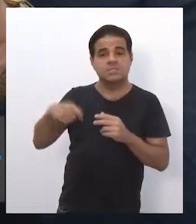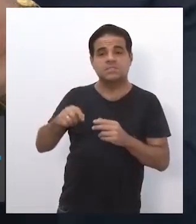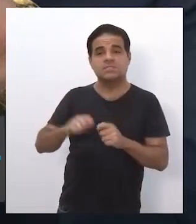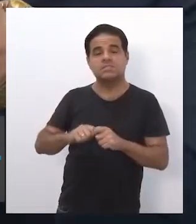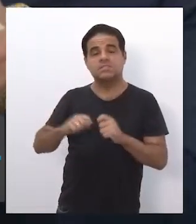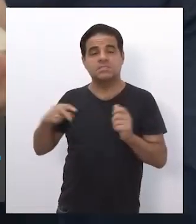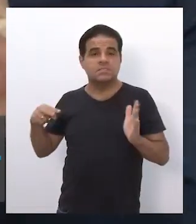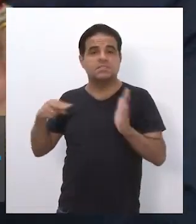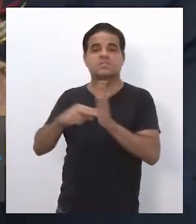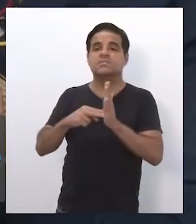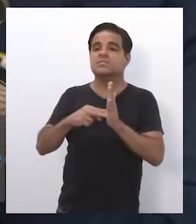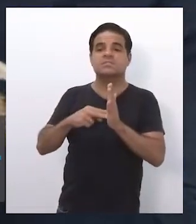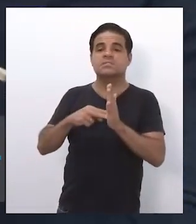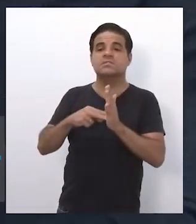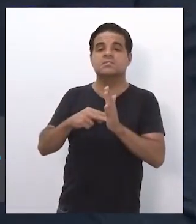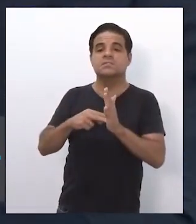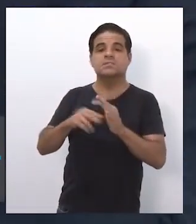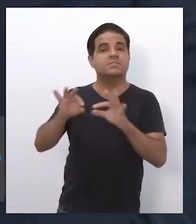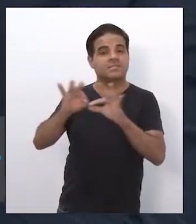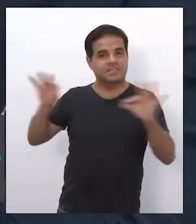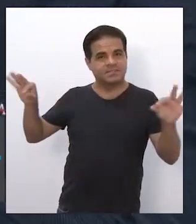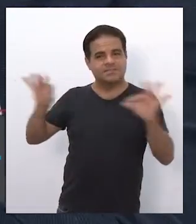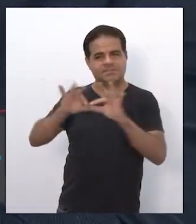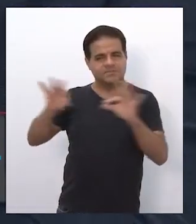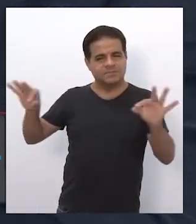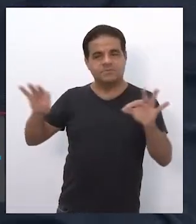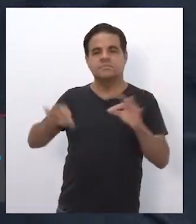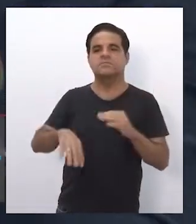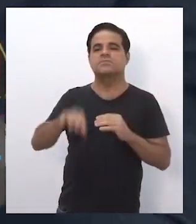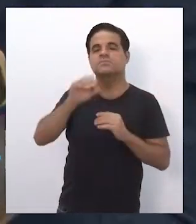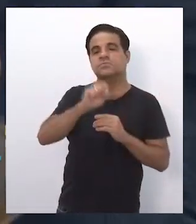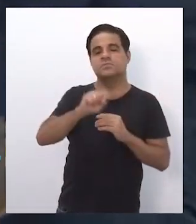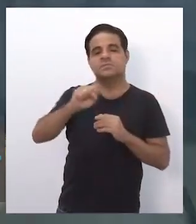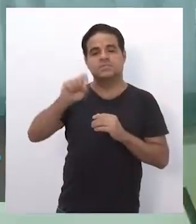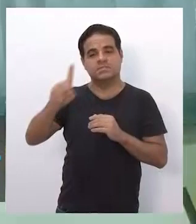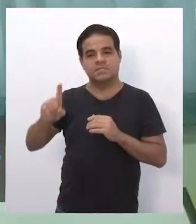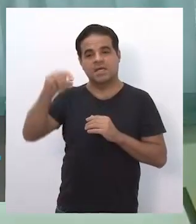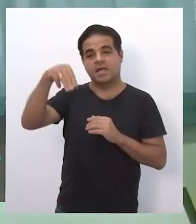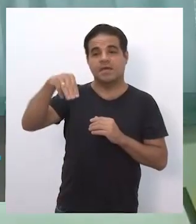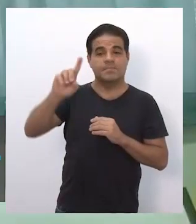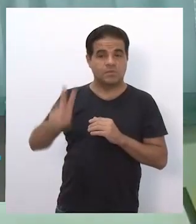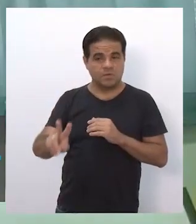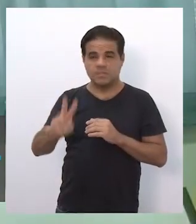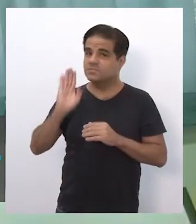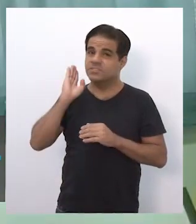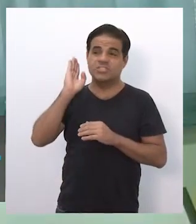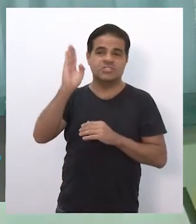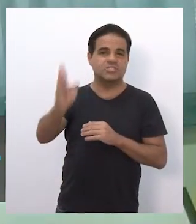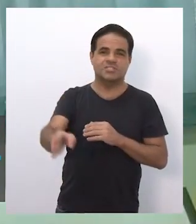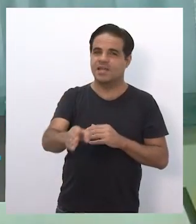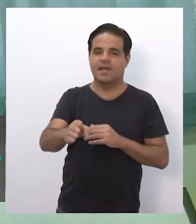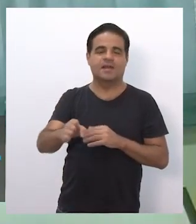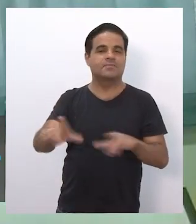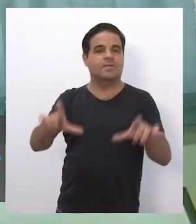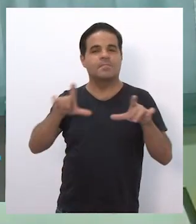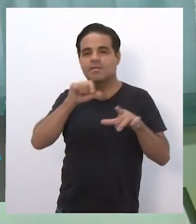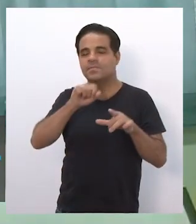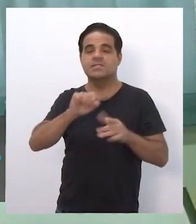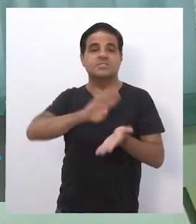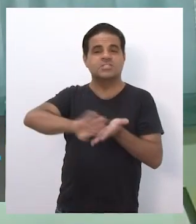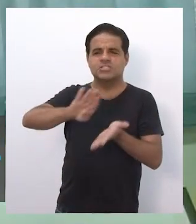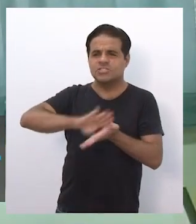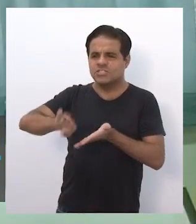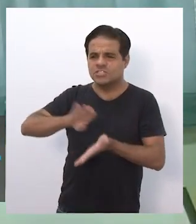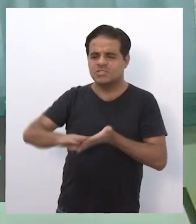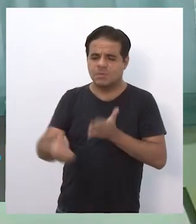ligar aí o equipamento nesse fio. Já o SSD M2, ele vai direto na placa-mãe. Então, você elimina também